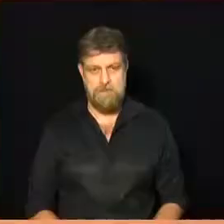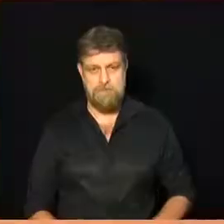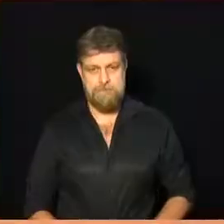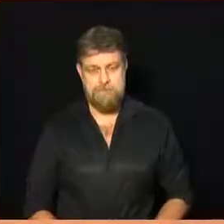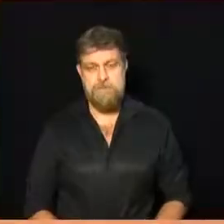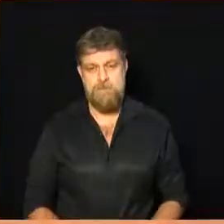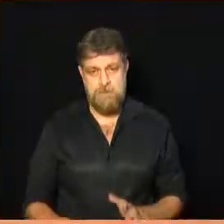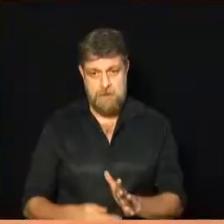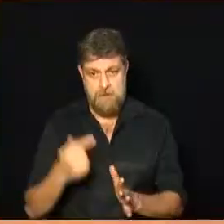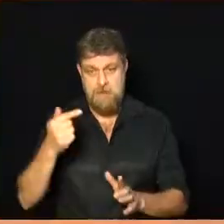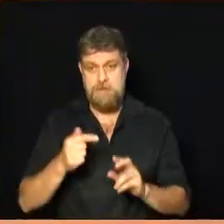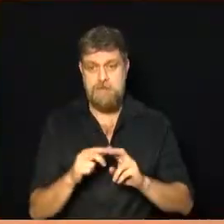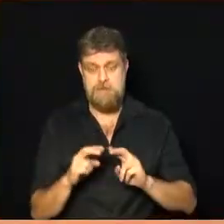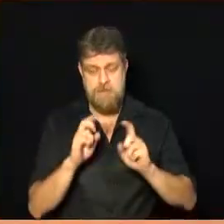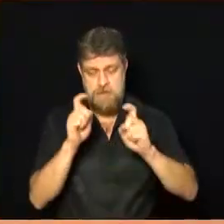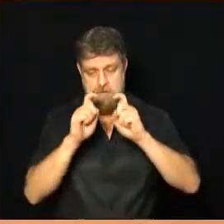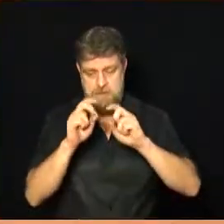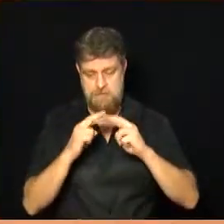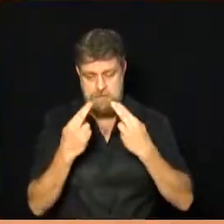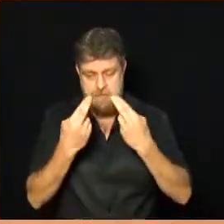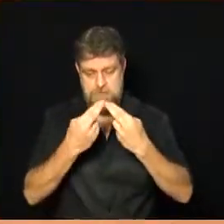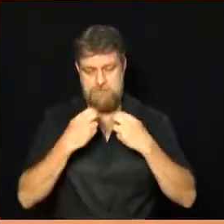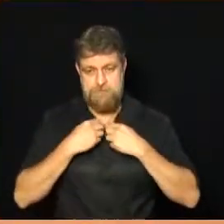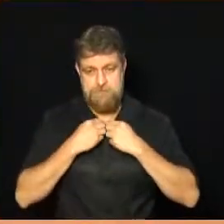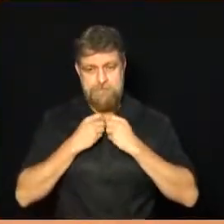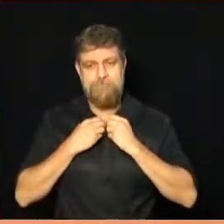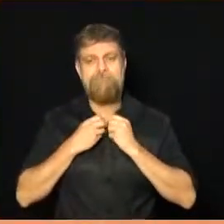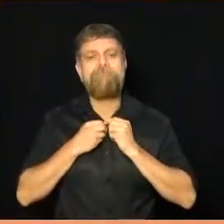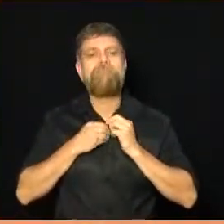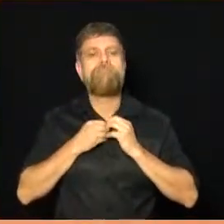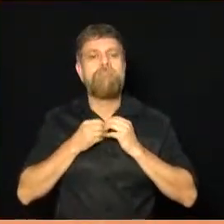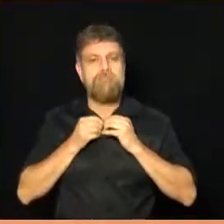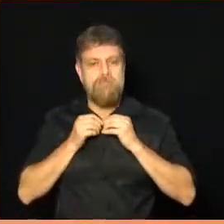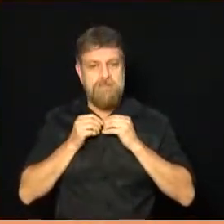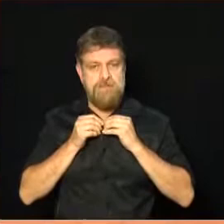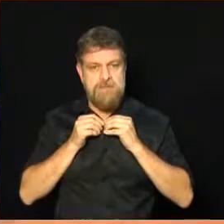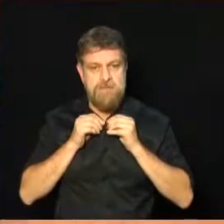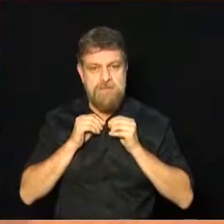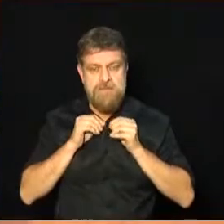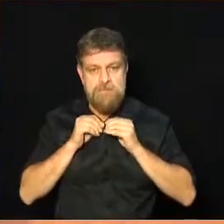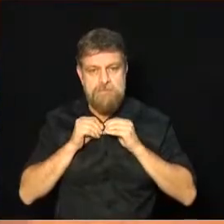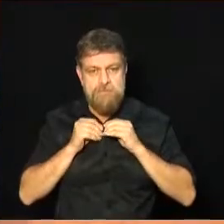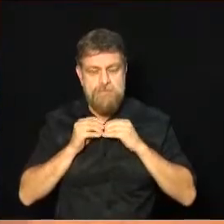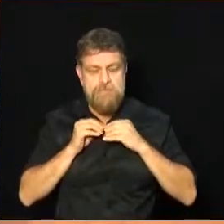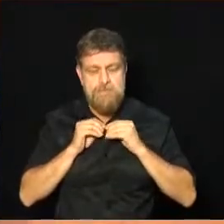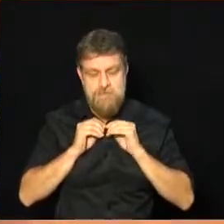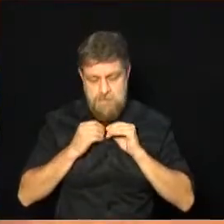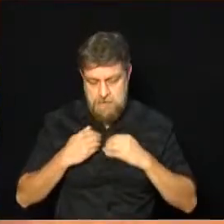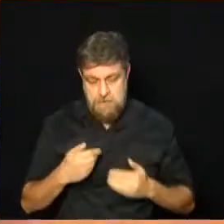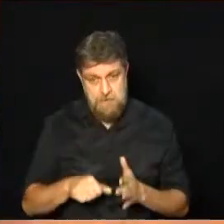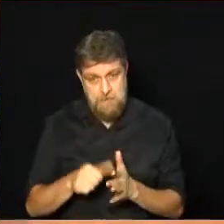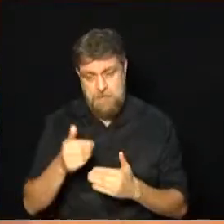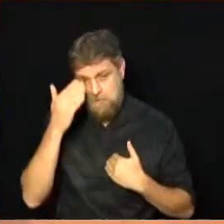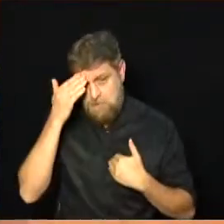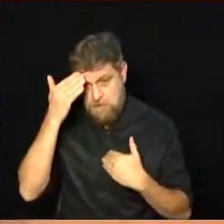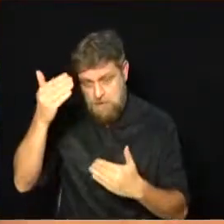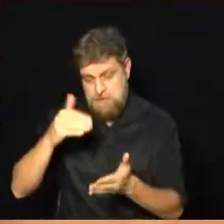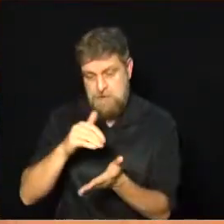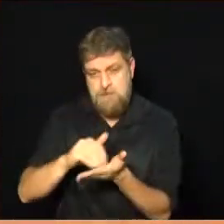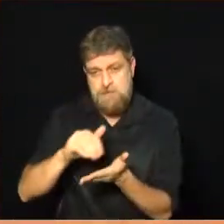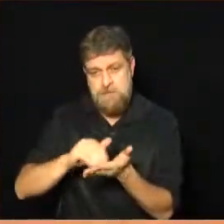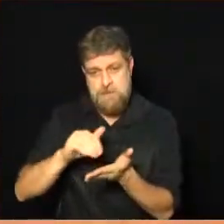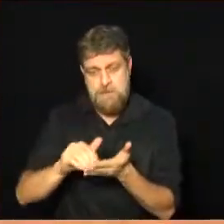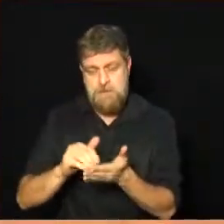Mobilidade Urbana e Planejamento Viário aqui da Câmara de Vereadores. Primeiro quero agradecer a presença do secretário de Infraestrutura,